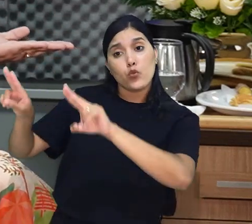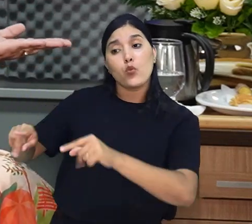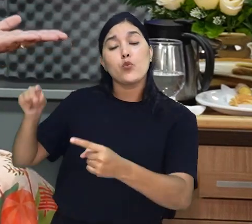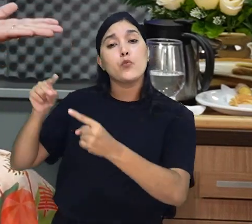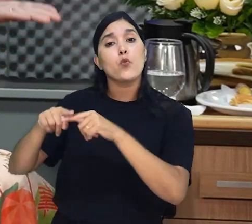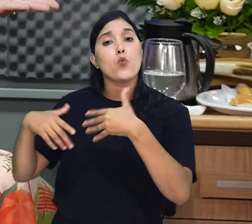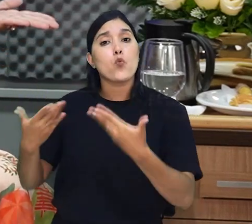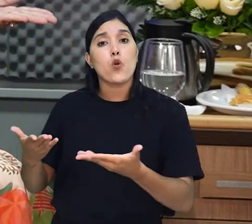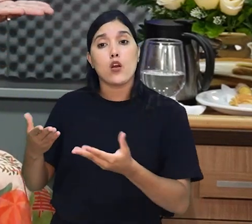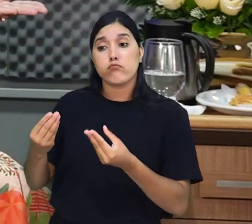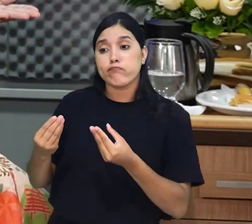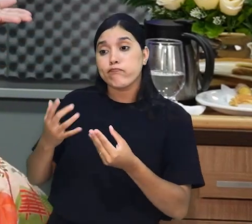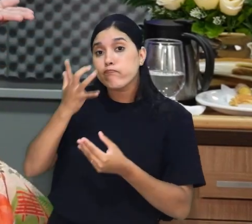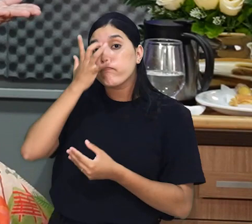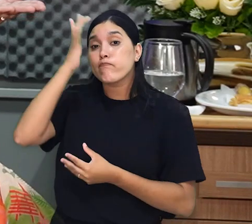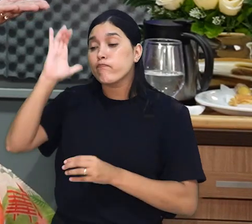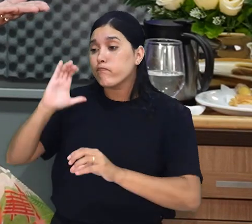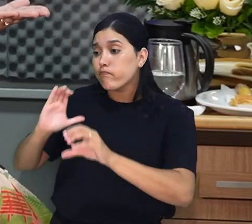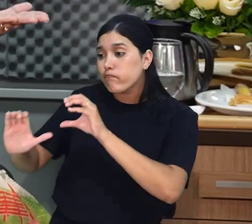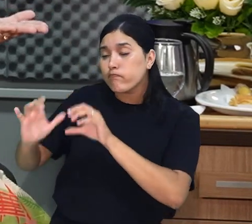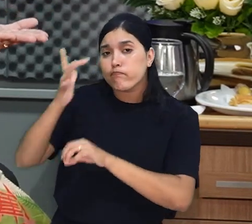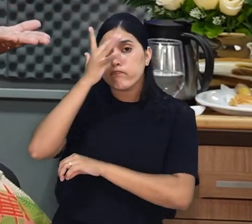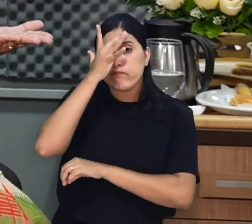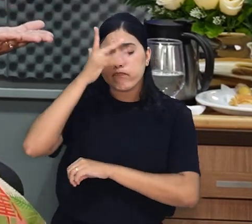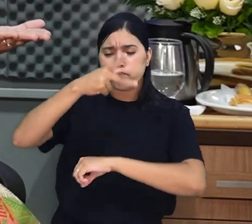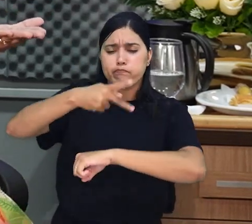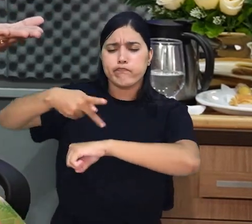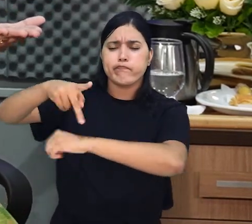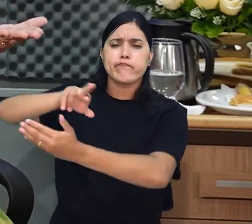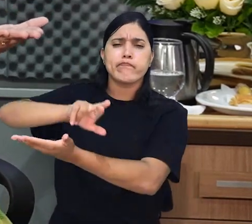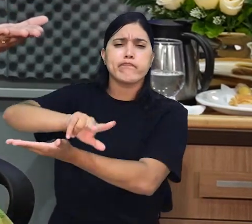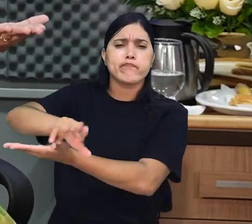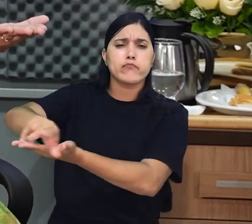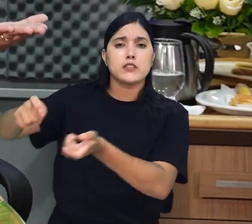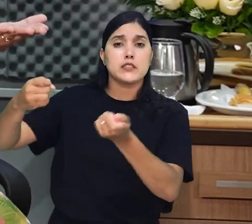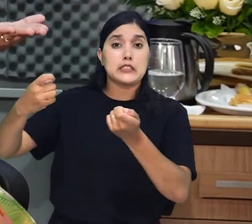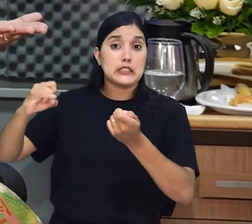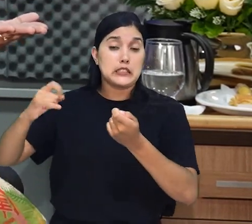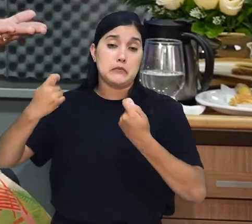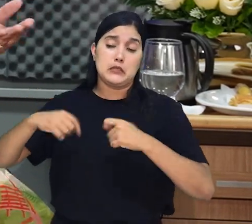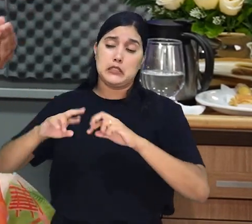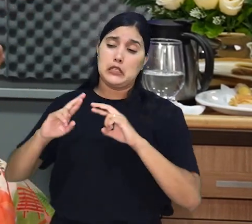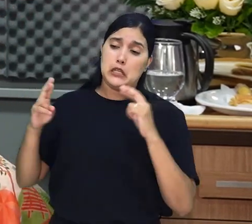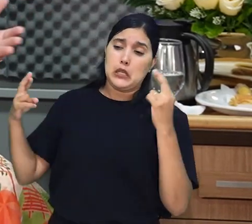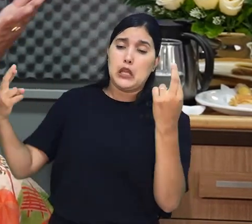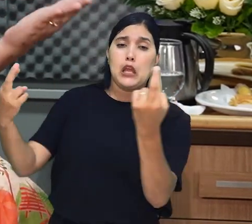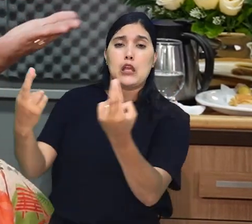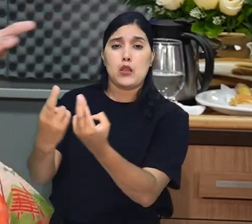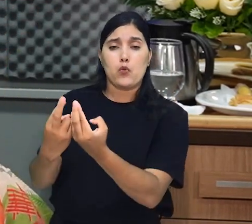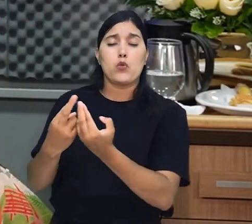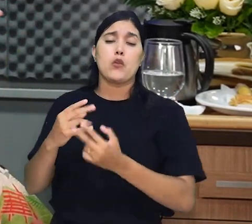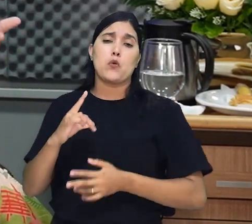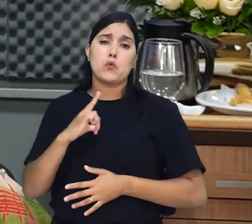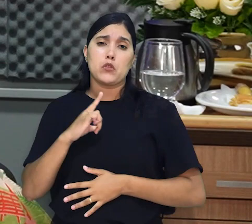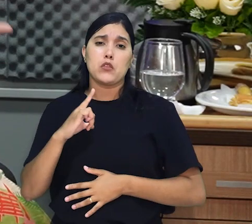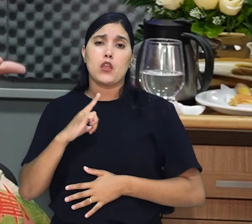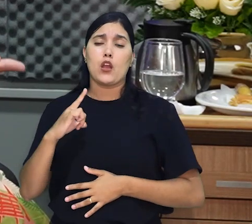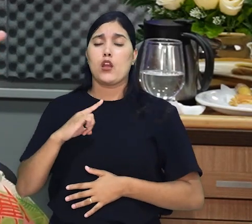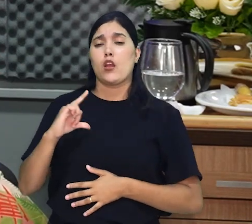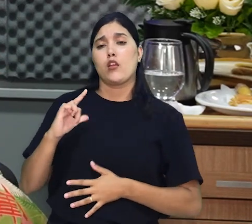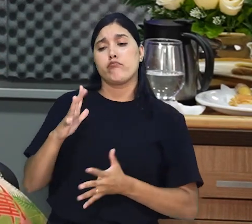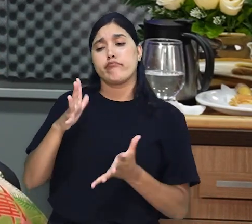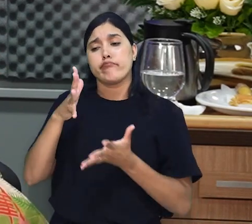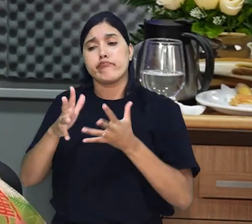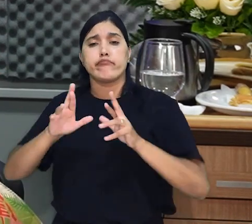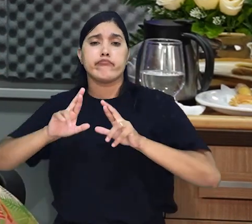coisa o gestuno. No caso, seria o gestuno para poder facilitar essa comunicação entre todas as pessoas do país quando for necessário